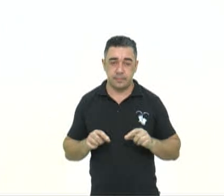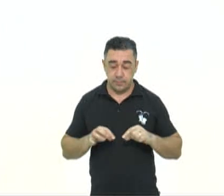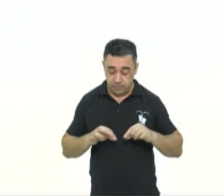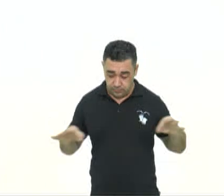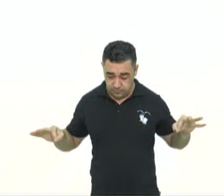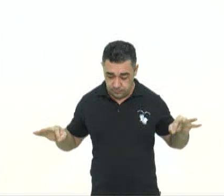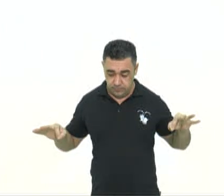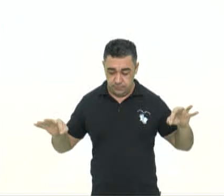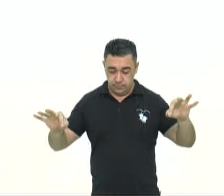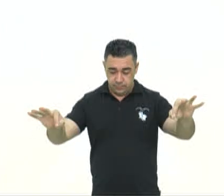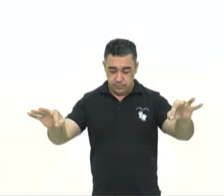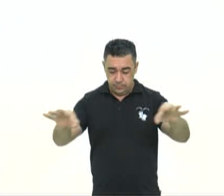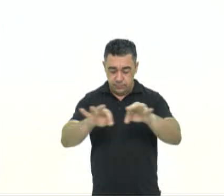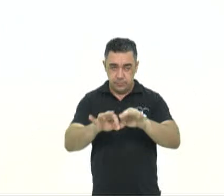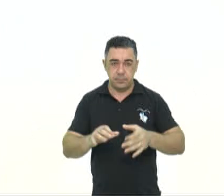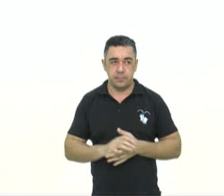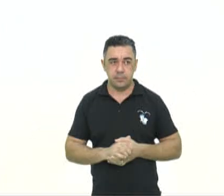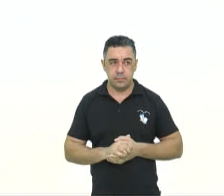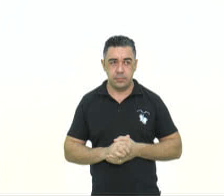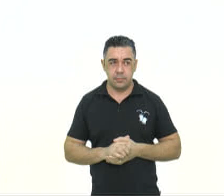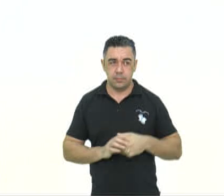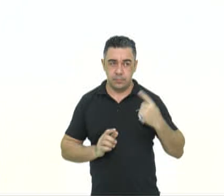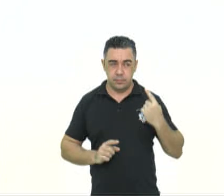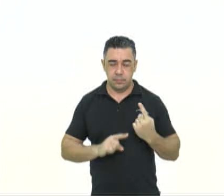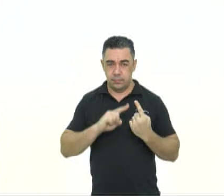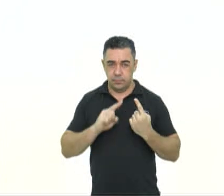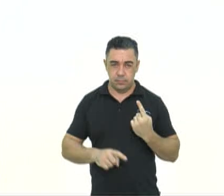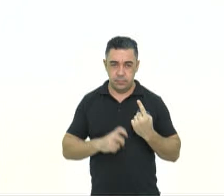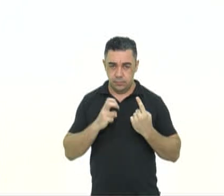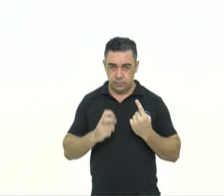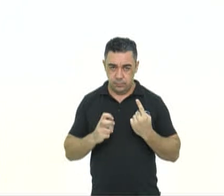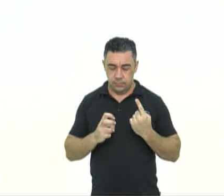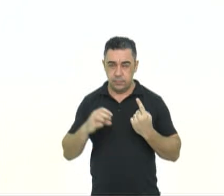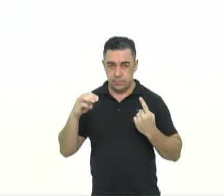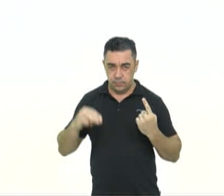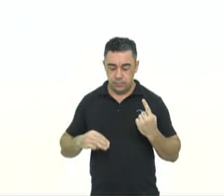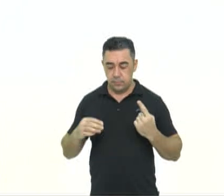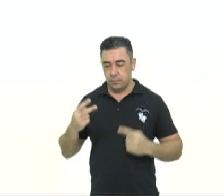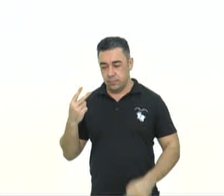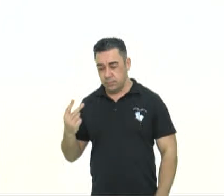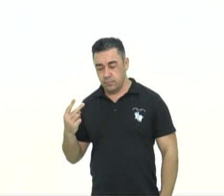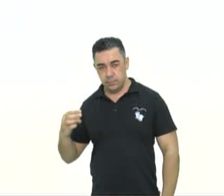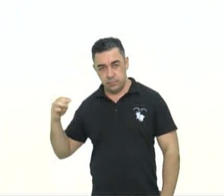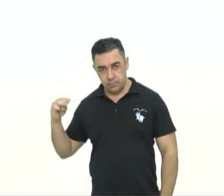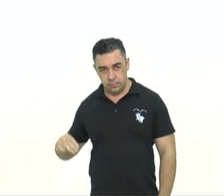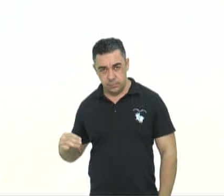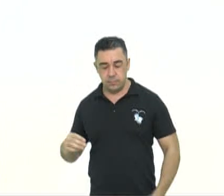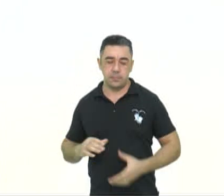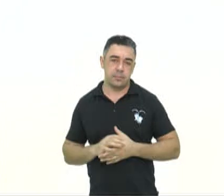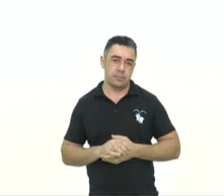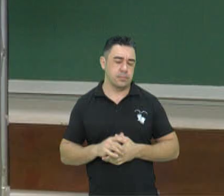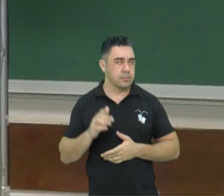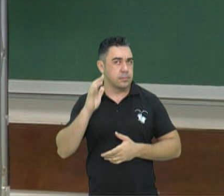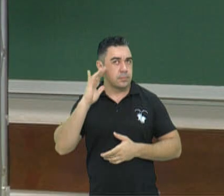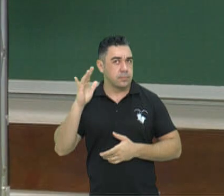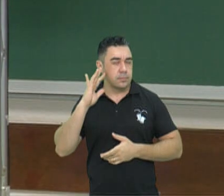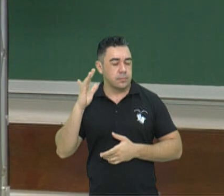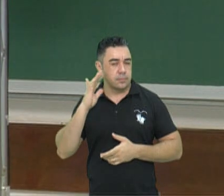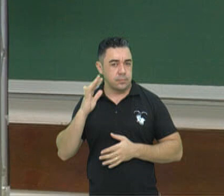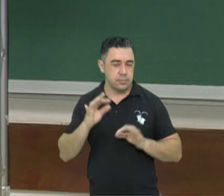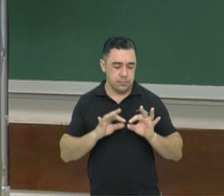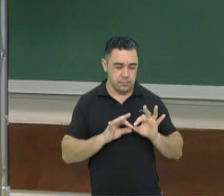e comprimento iguais a 1,5 e 2 metros. Então você já vai lá imaginando